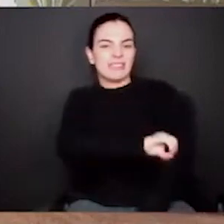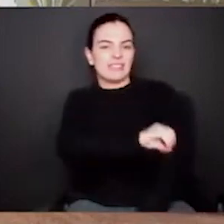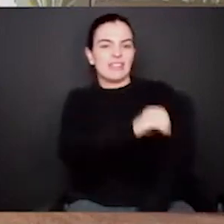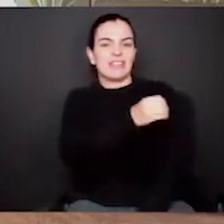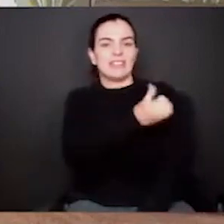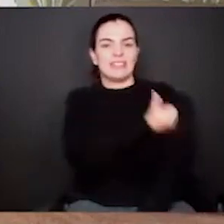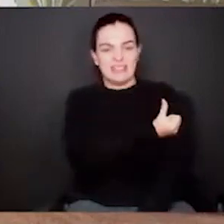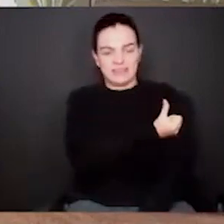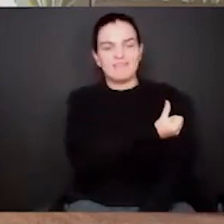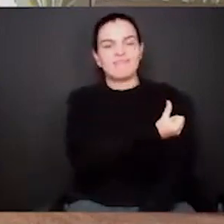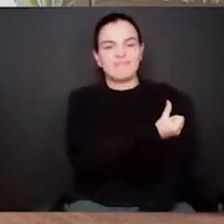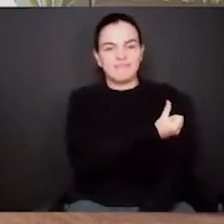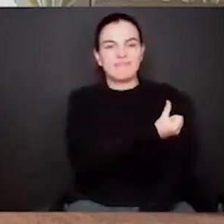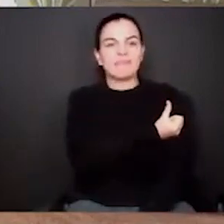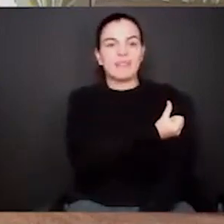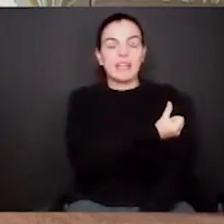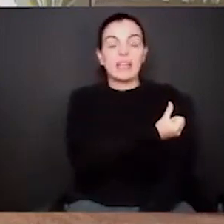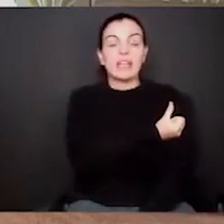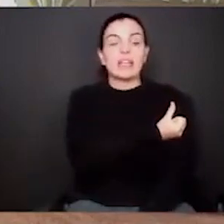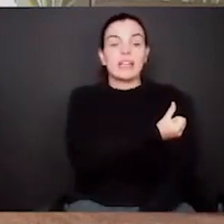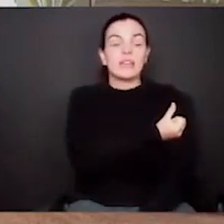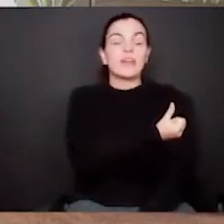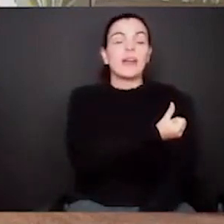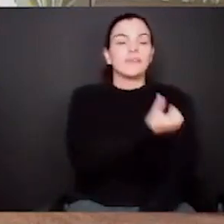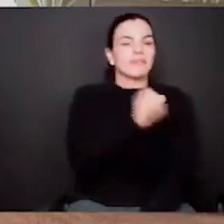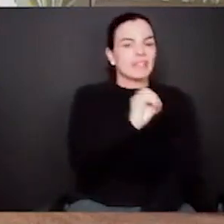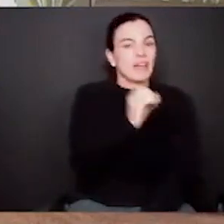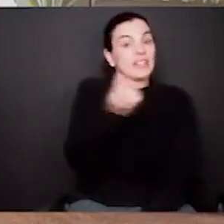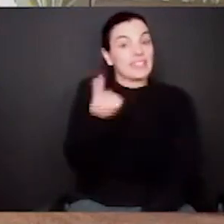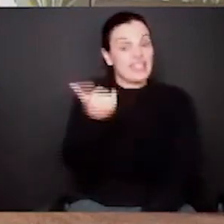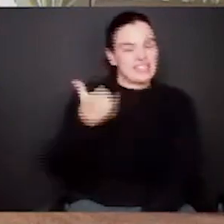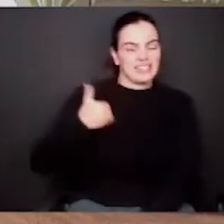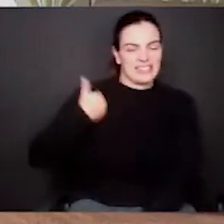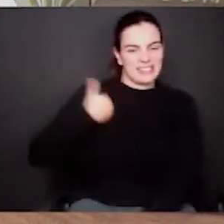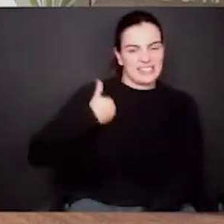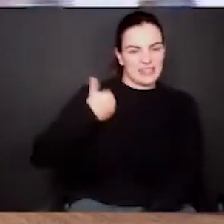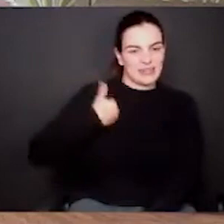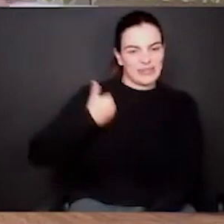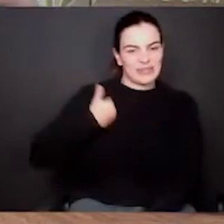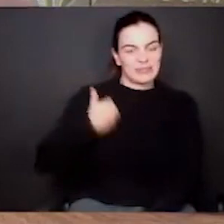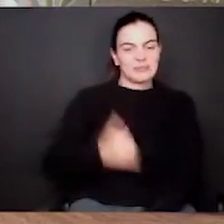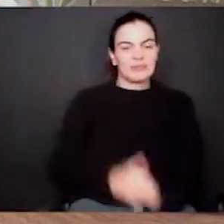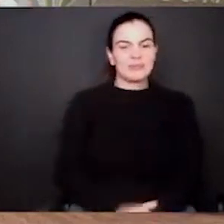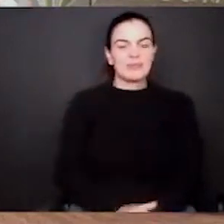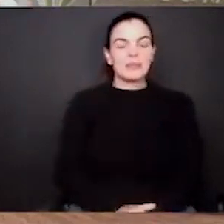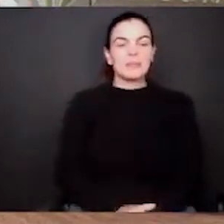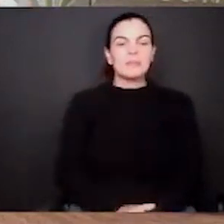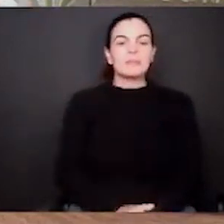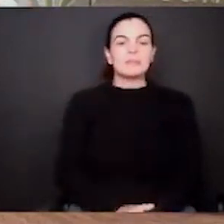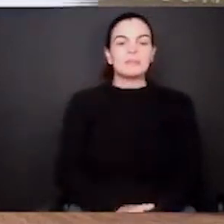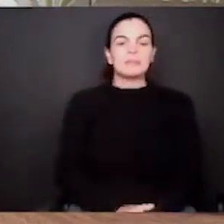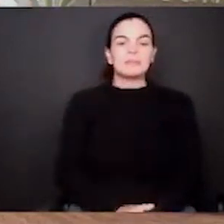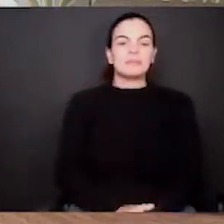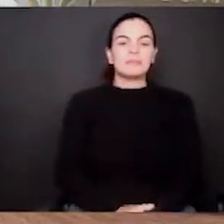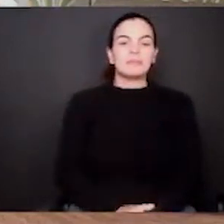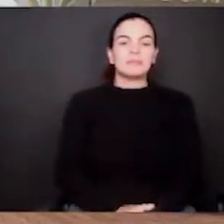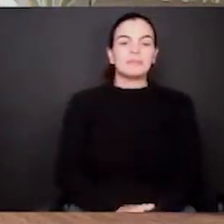em situação de vulnerabilidade. Pois bem, esse plano aqui nasceu a partir do decreto